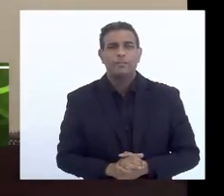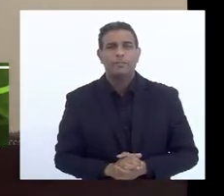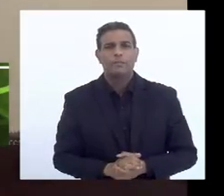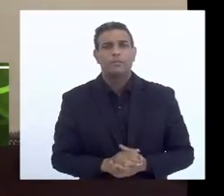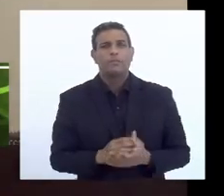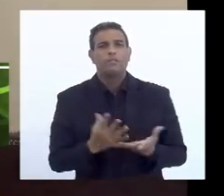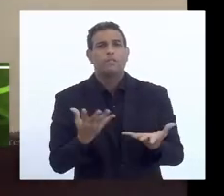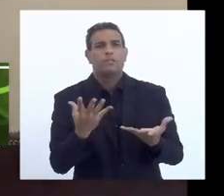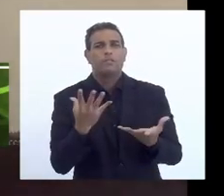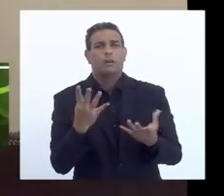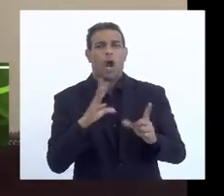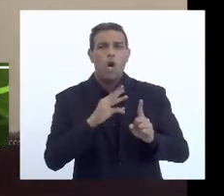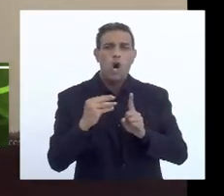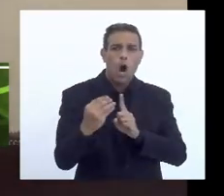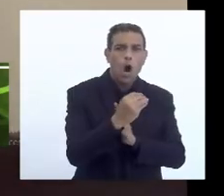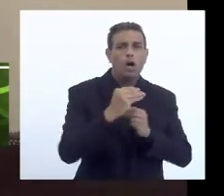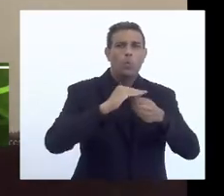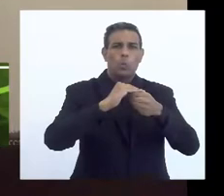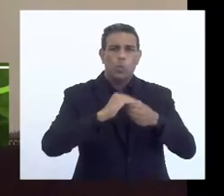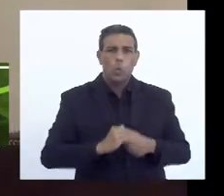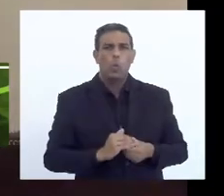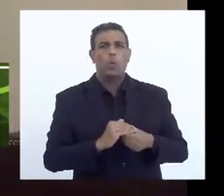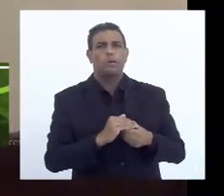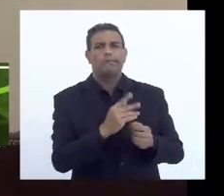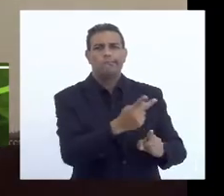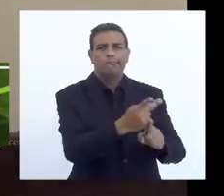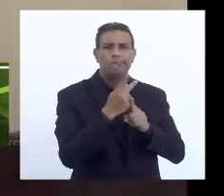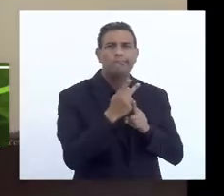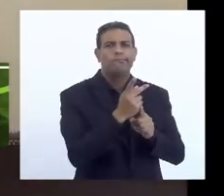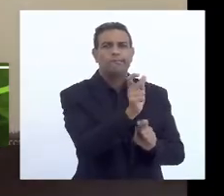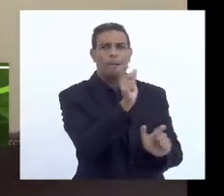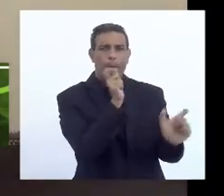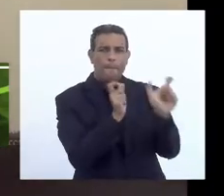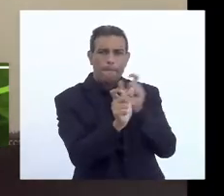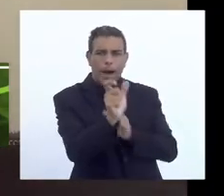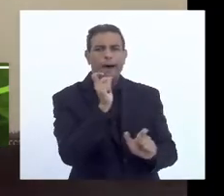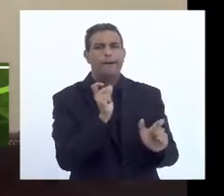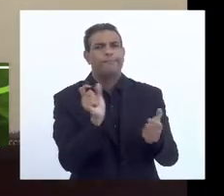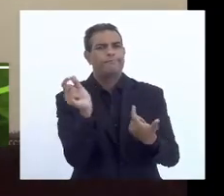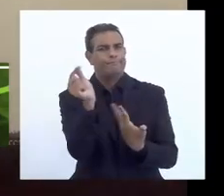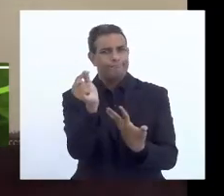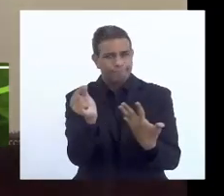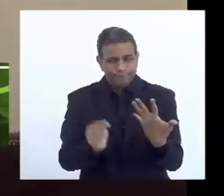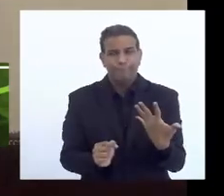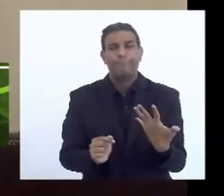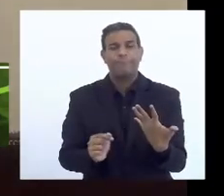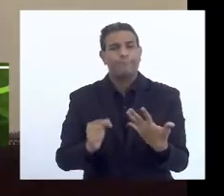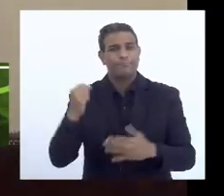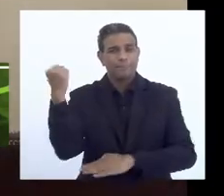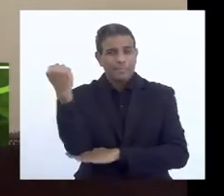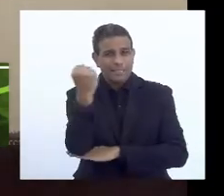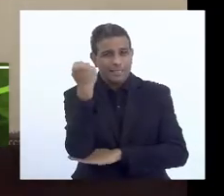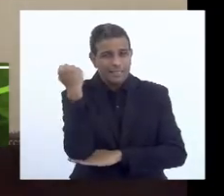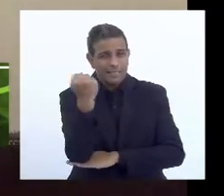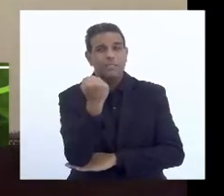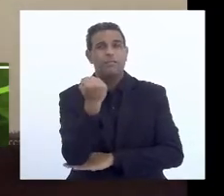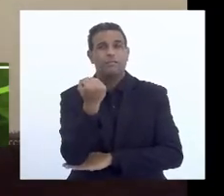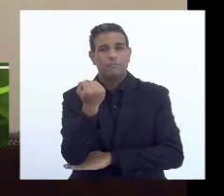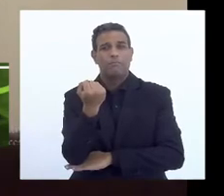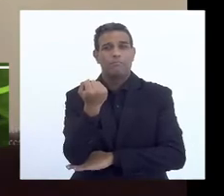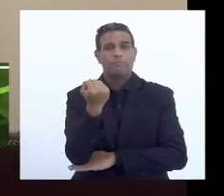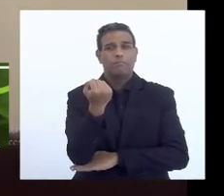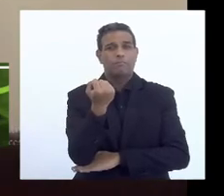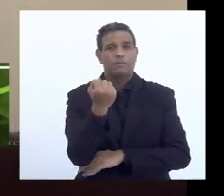assédio, constrangimento, humilhação, perseguição, ameaça, né? Que agrava, inclusive,